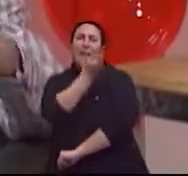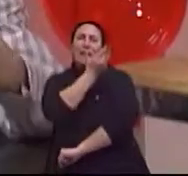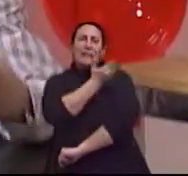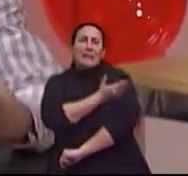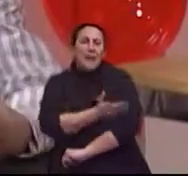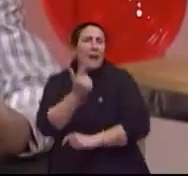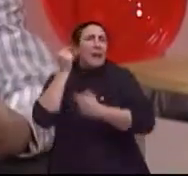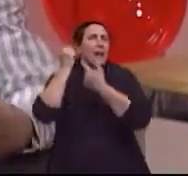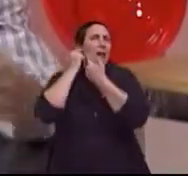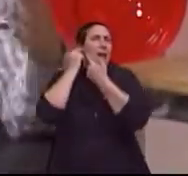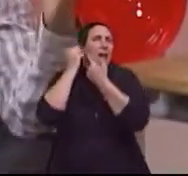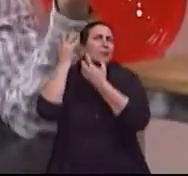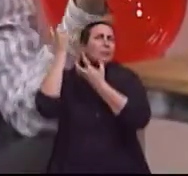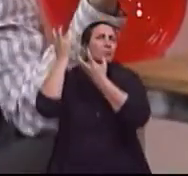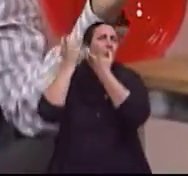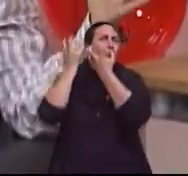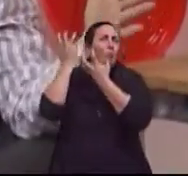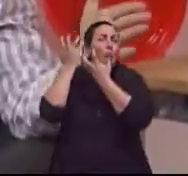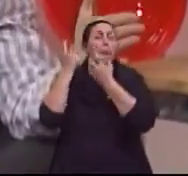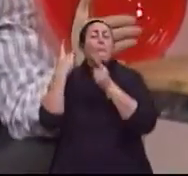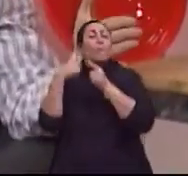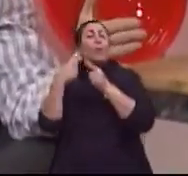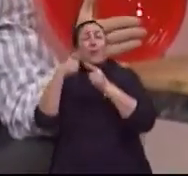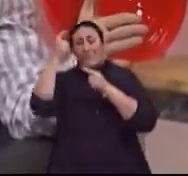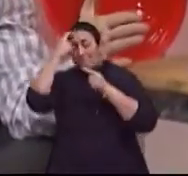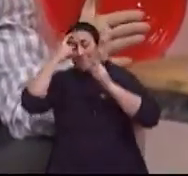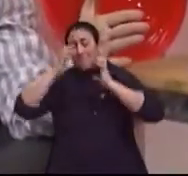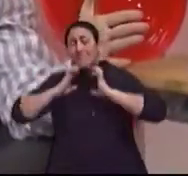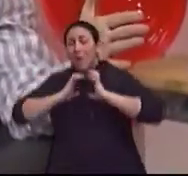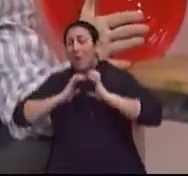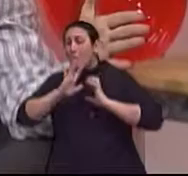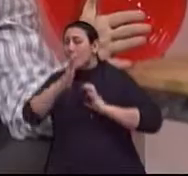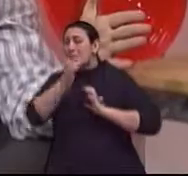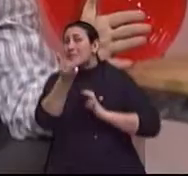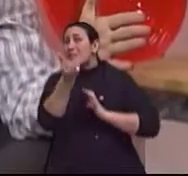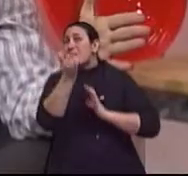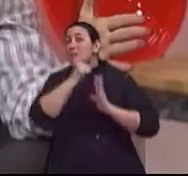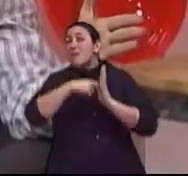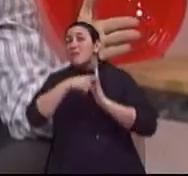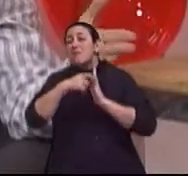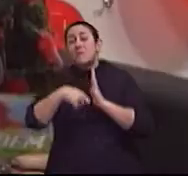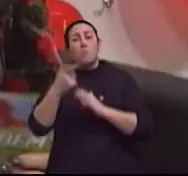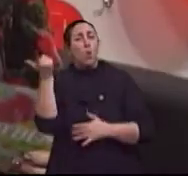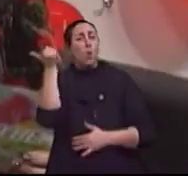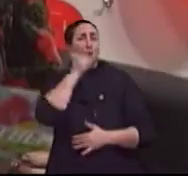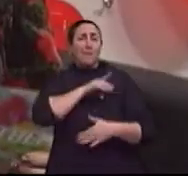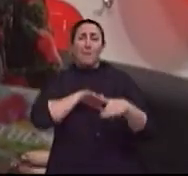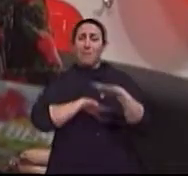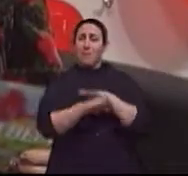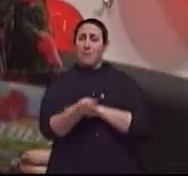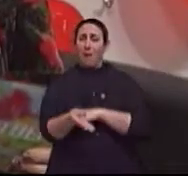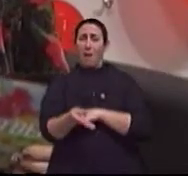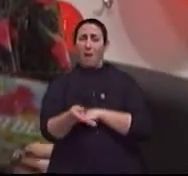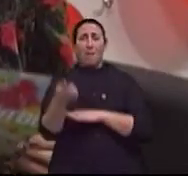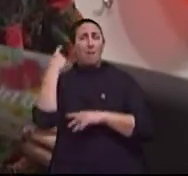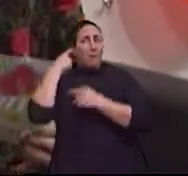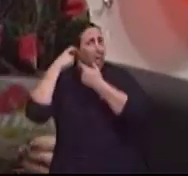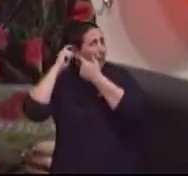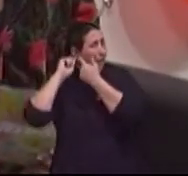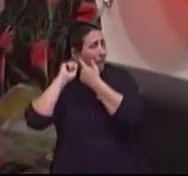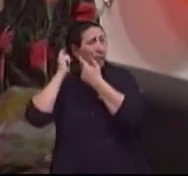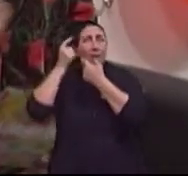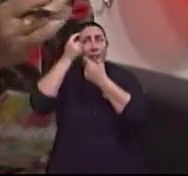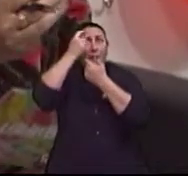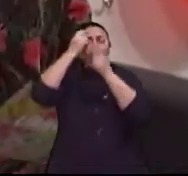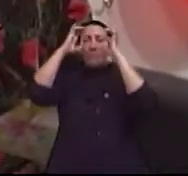de um acompanhamento. O cérebro demora 6 meses para se adaptar. Gente, 6 meses para se adaptar. Não queira